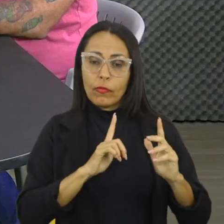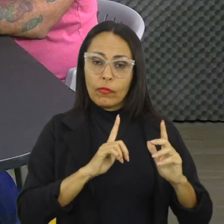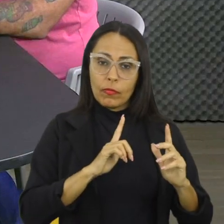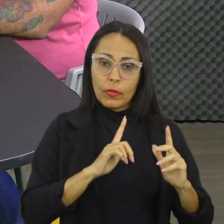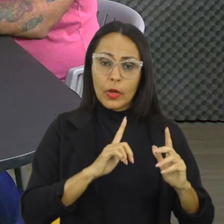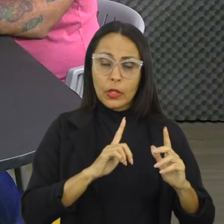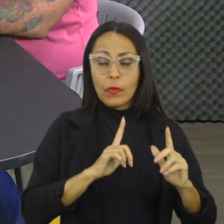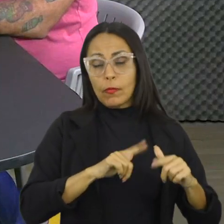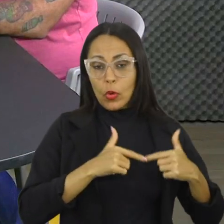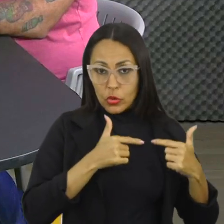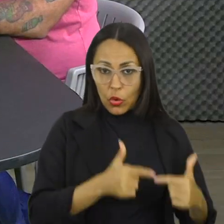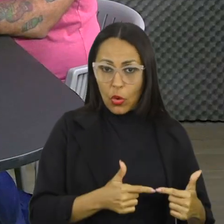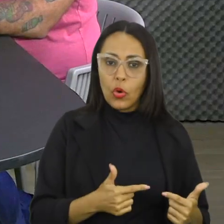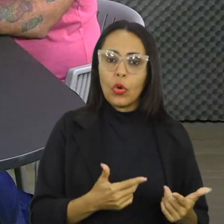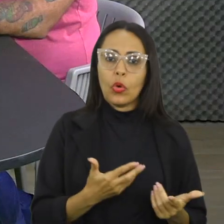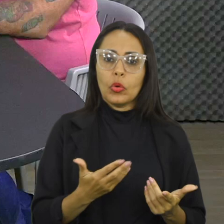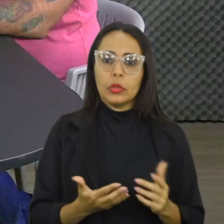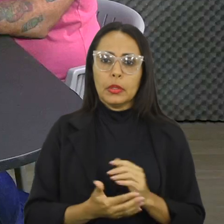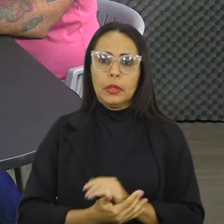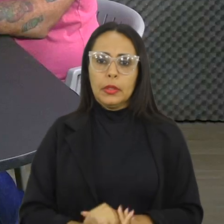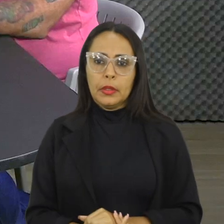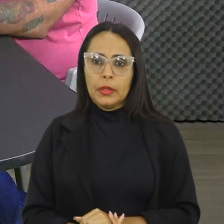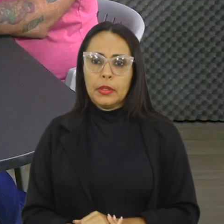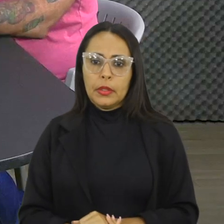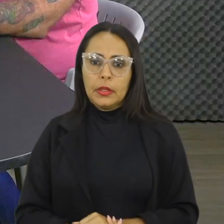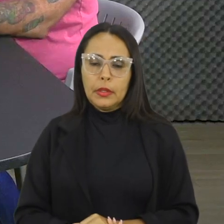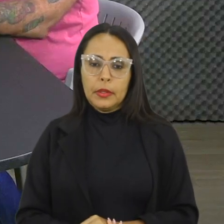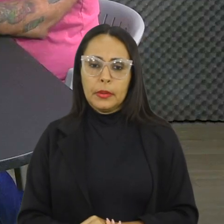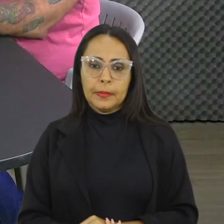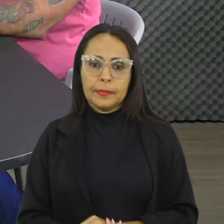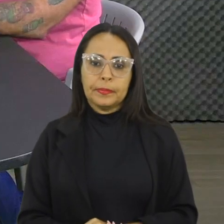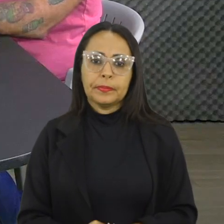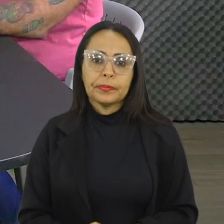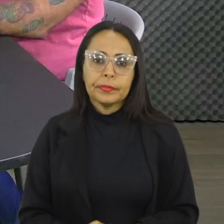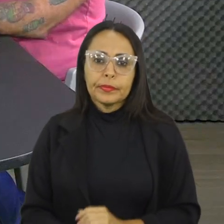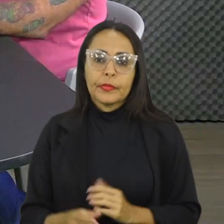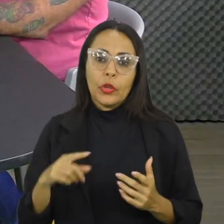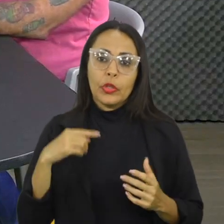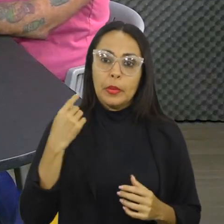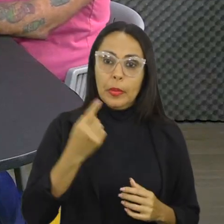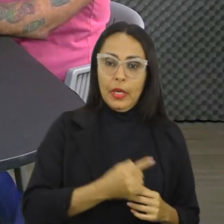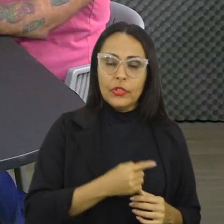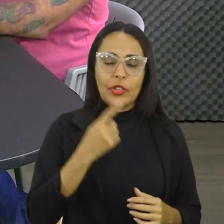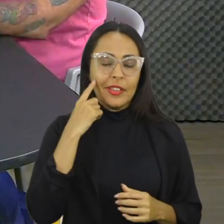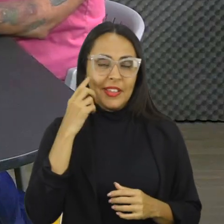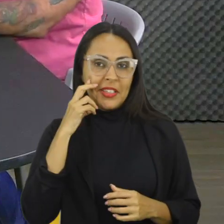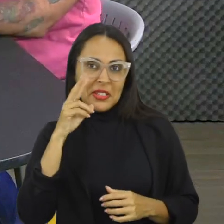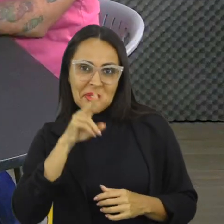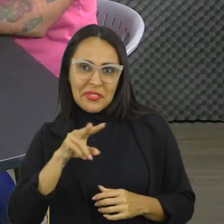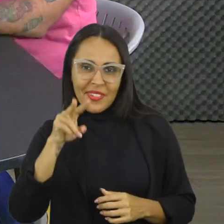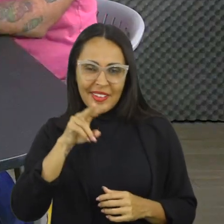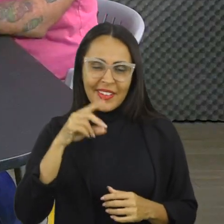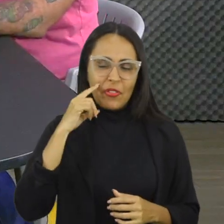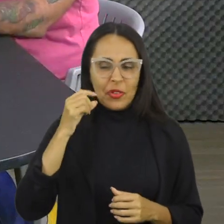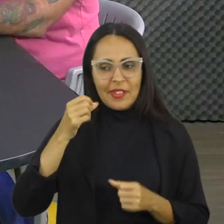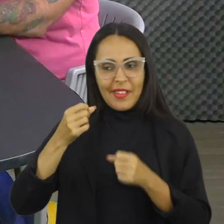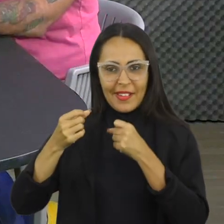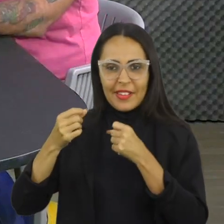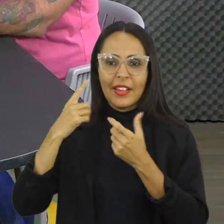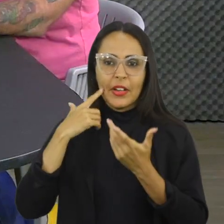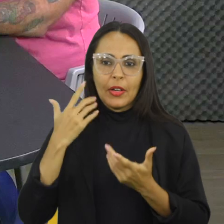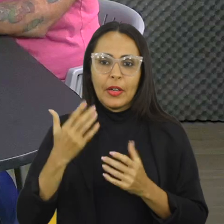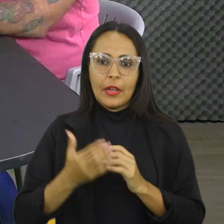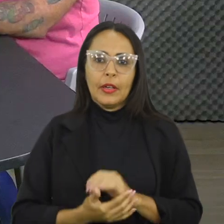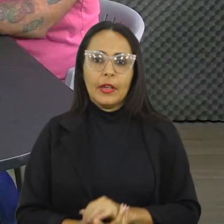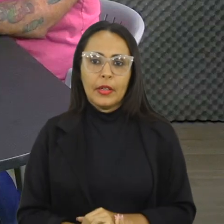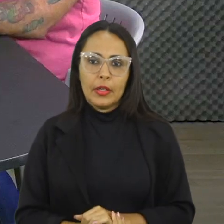uma... A gente pode falar sorte? Eu não sei. A gente pode falar várias coisas. Sorte pra gente, né? Sorte pra gente que é espectador, né? Nós é que temos